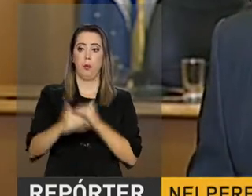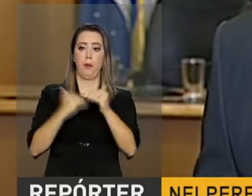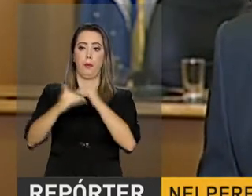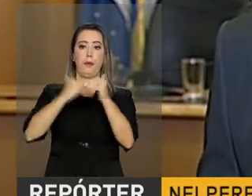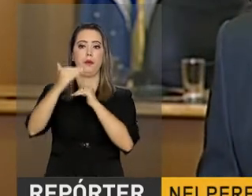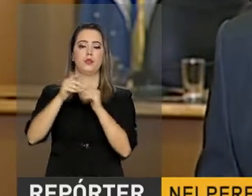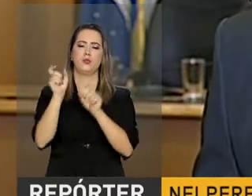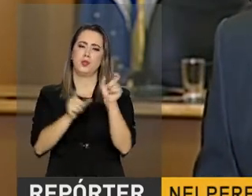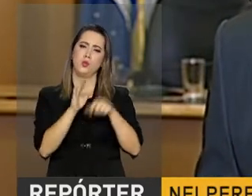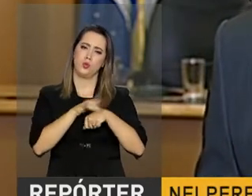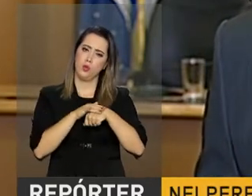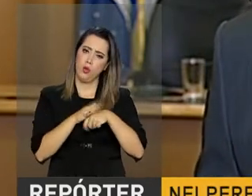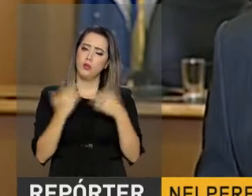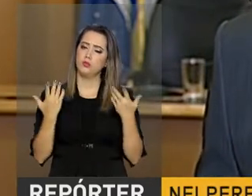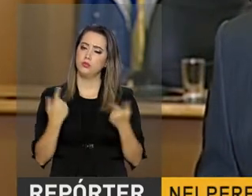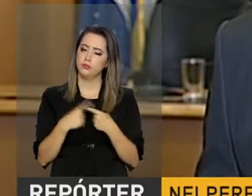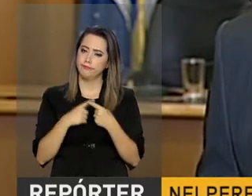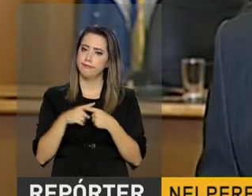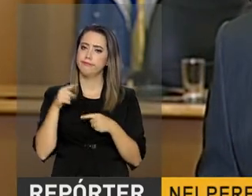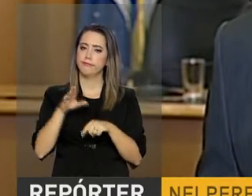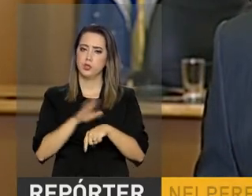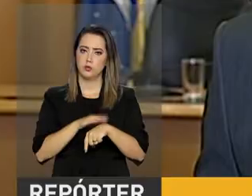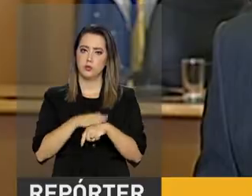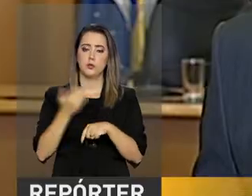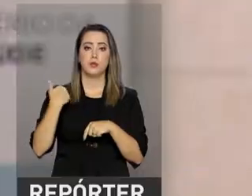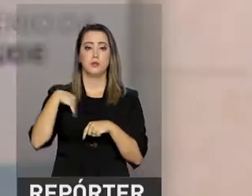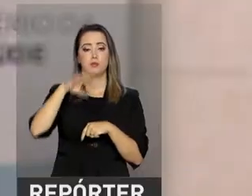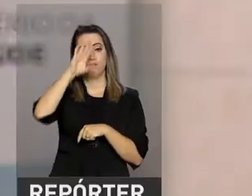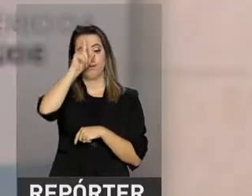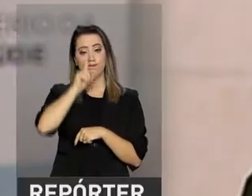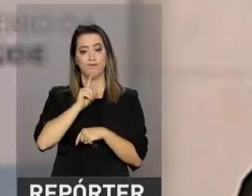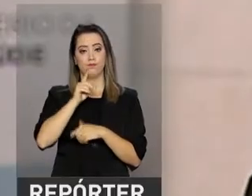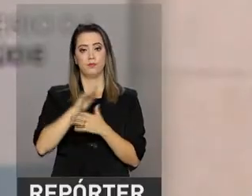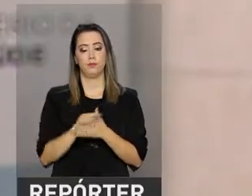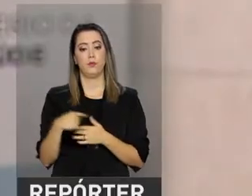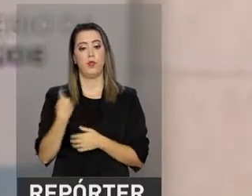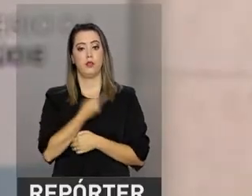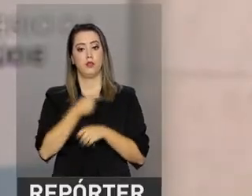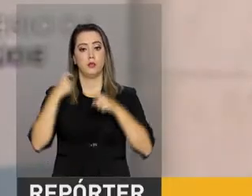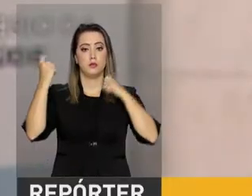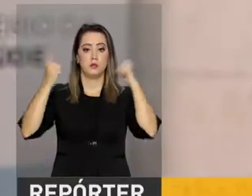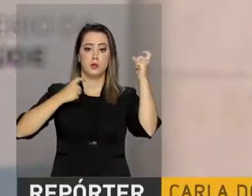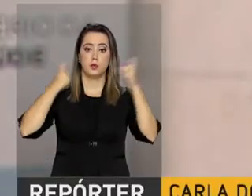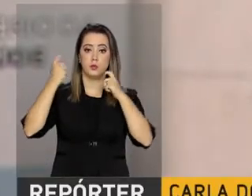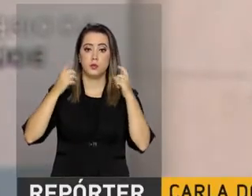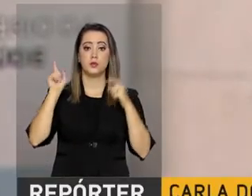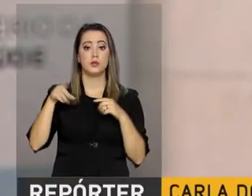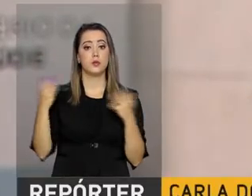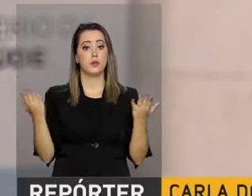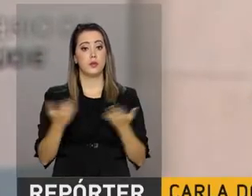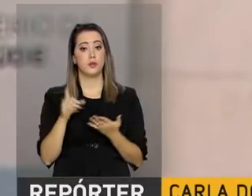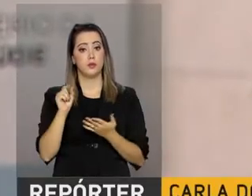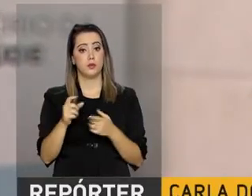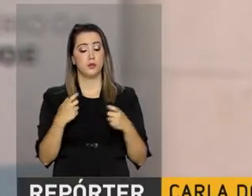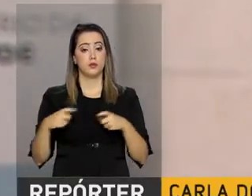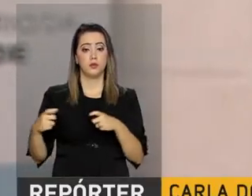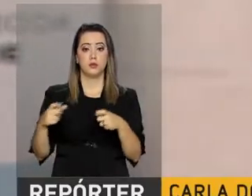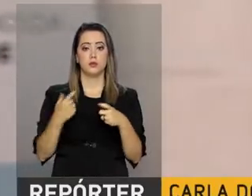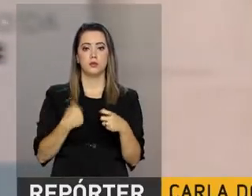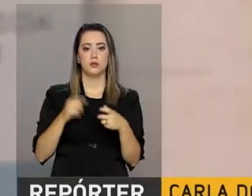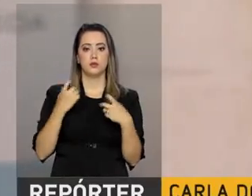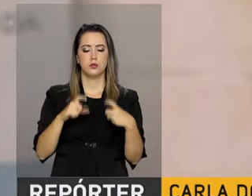aumenta a incidência de transmissão da febre amarela a nossa preocupação é agora que o vírus entrou no mar com